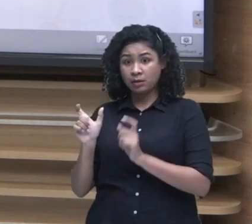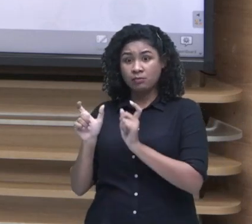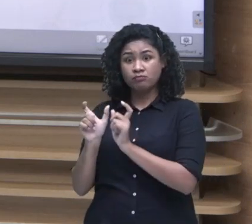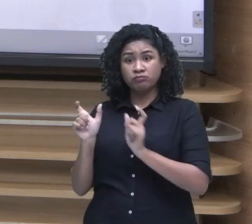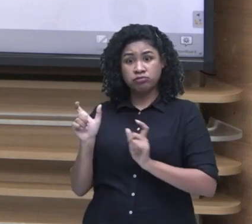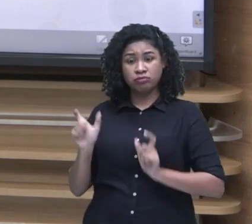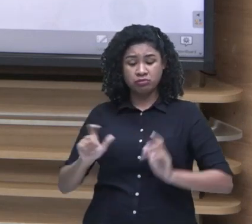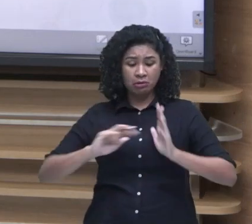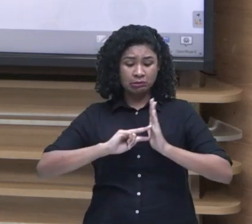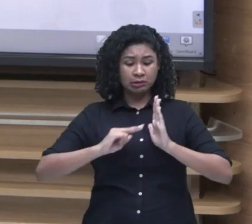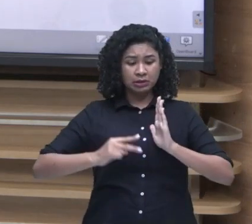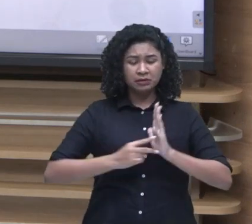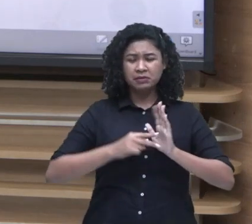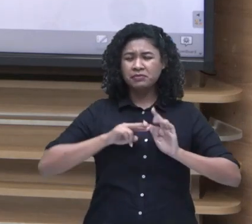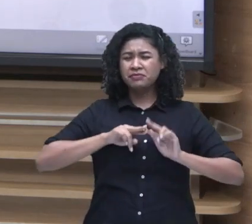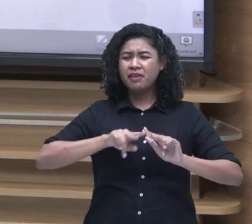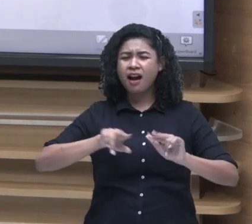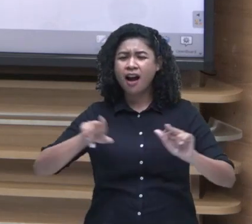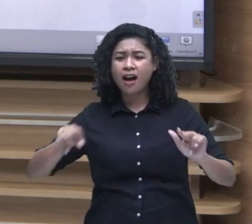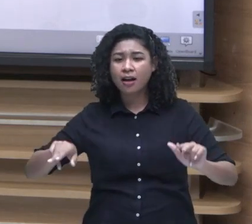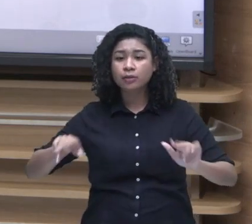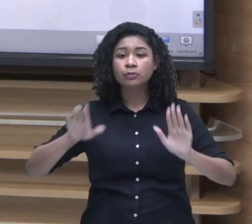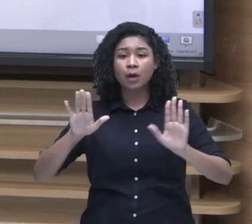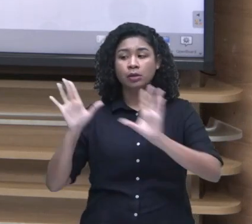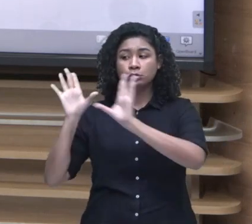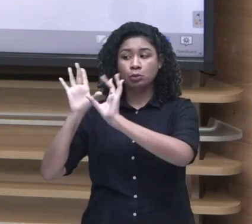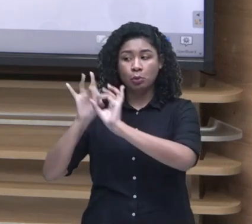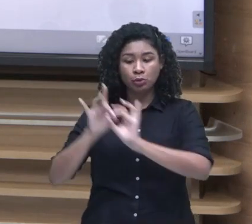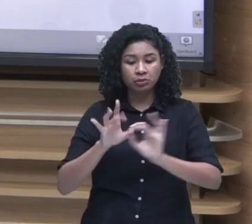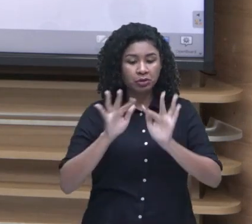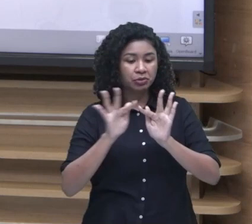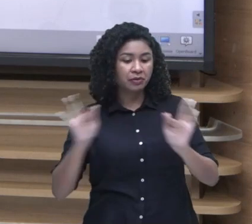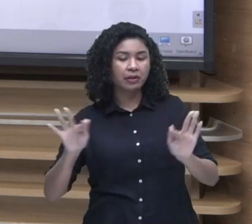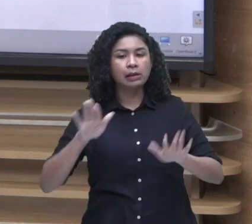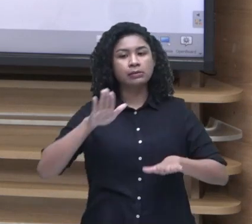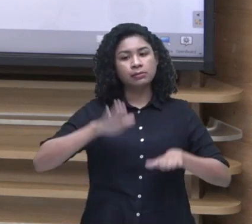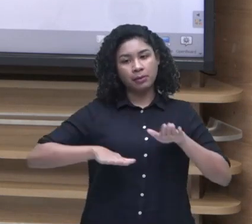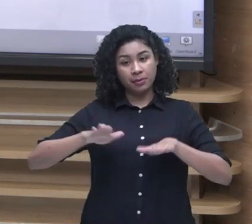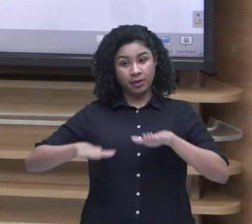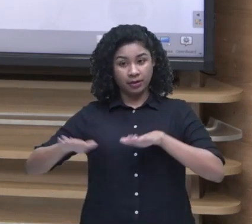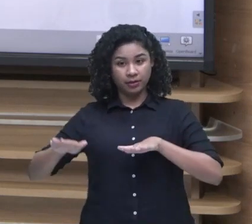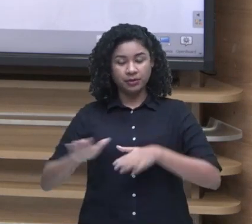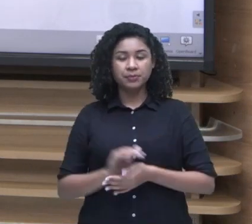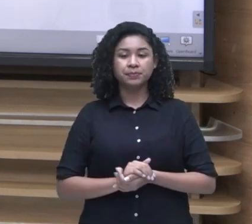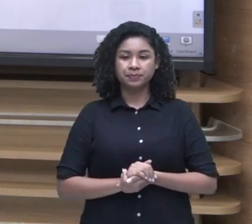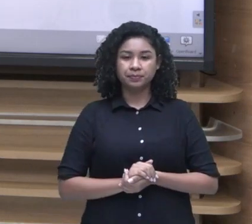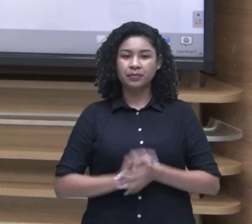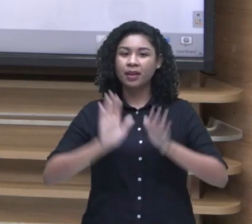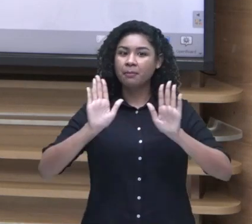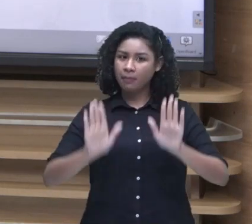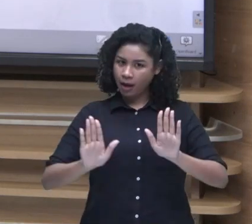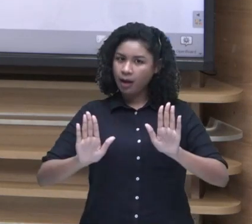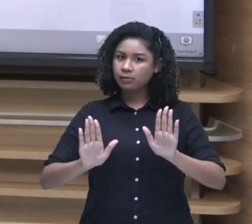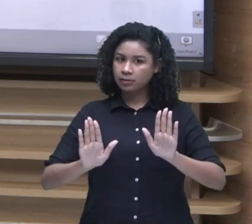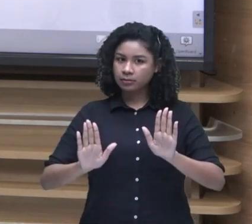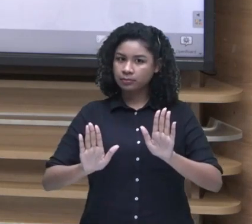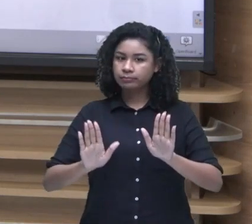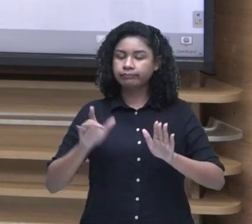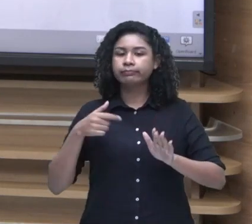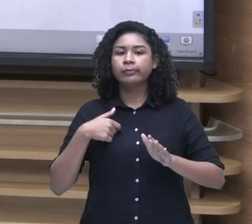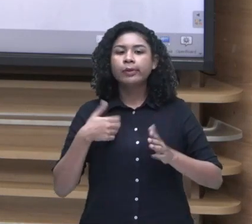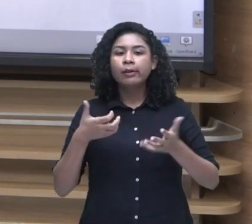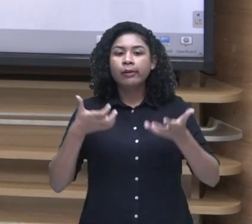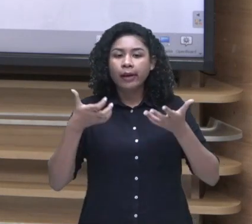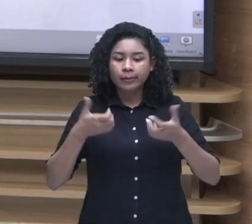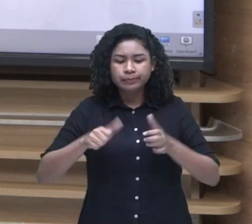sentidos dependendo do contexto em que ela está inserida. Tá, mas antes da gente entrar na polissemia, né,